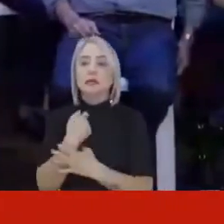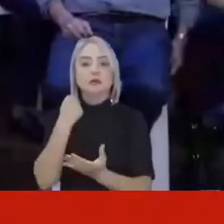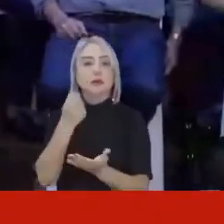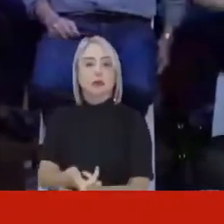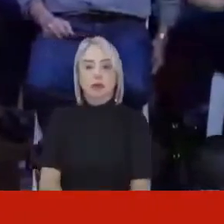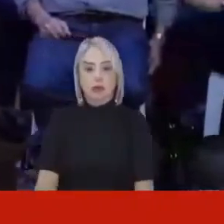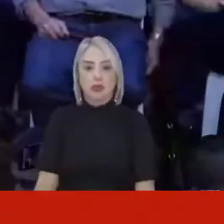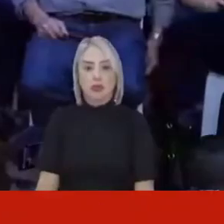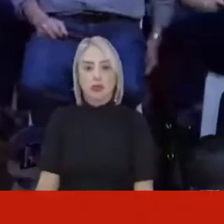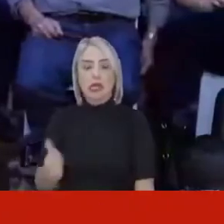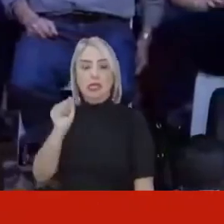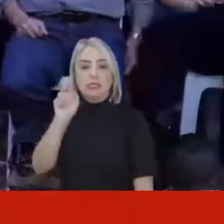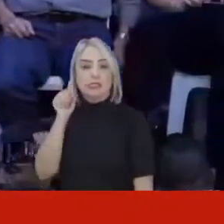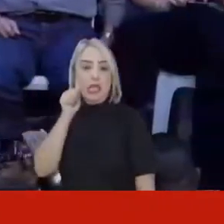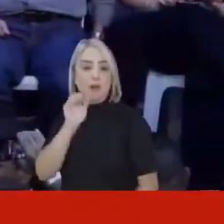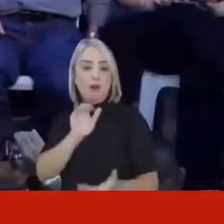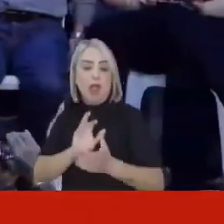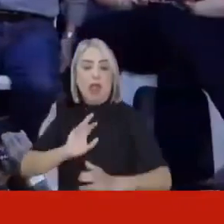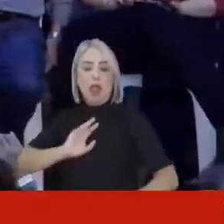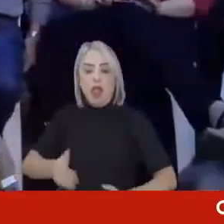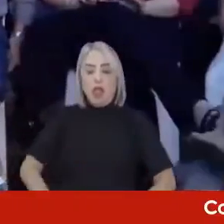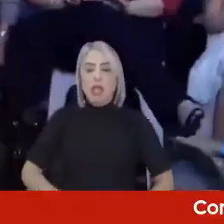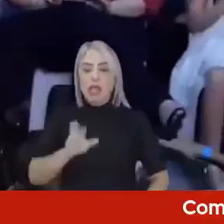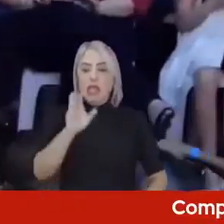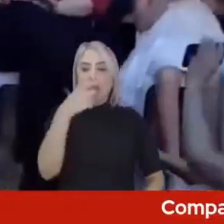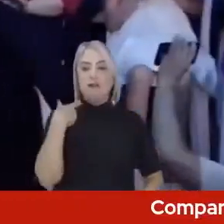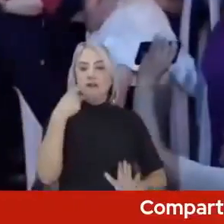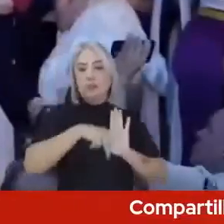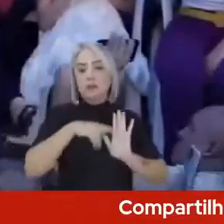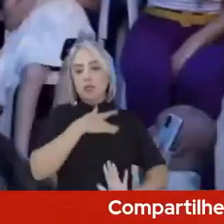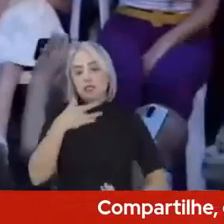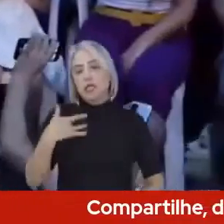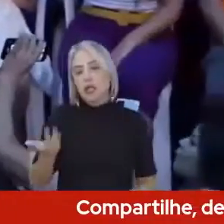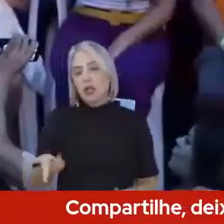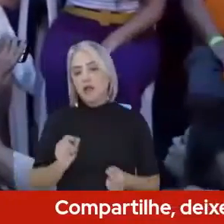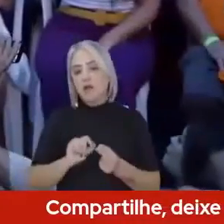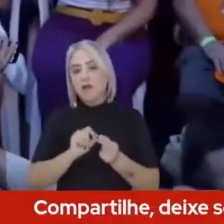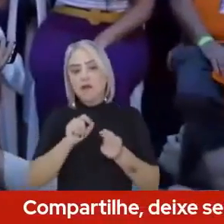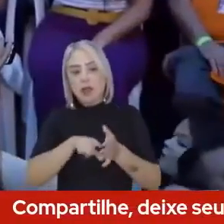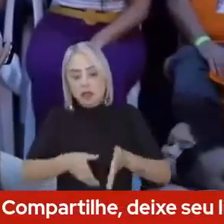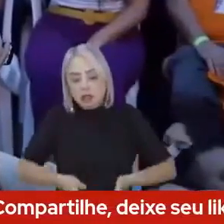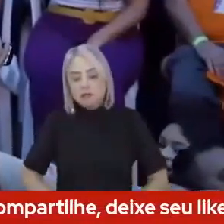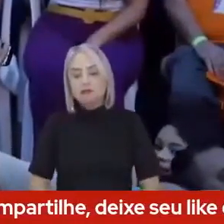fica grávida, não tem plano de saúde para ela poder fazer o seu parto. Então, que